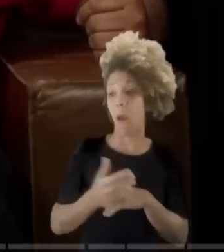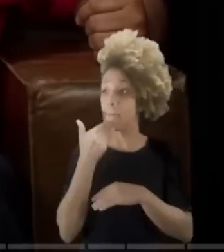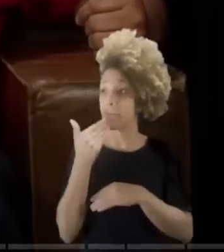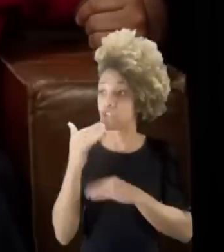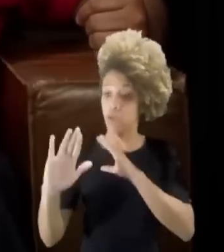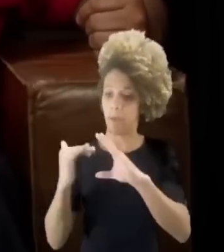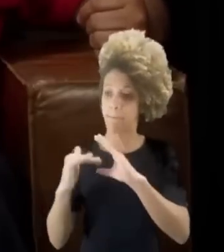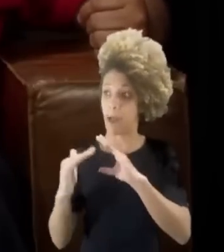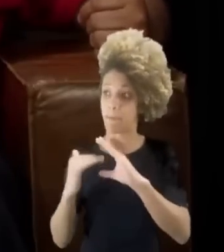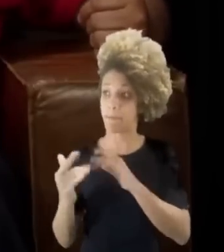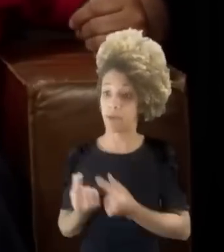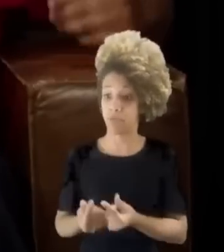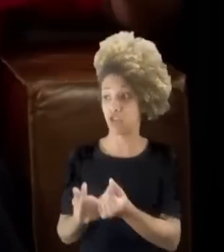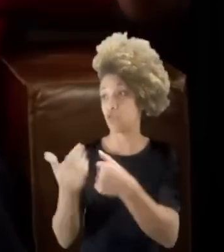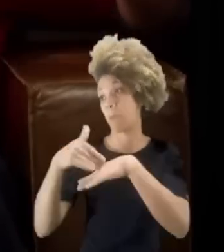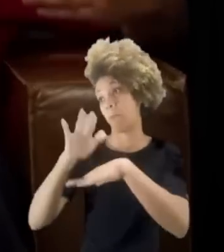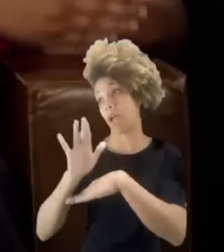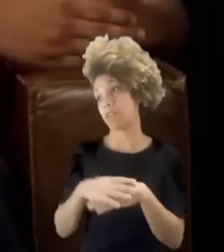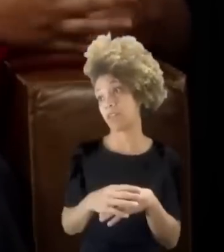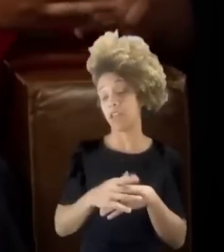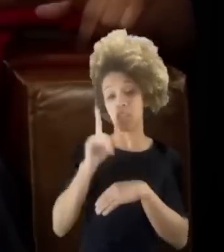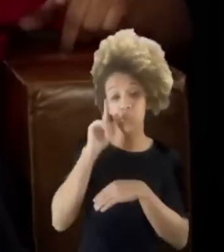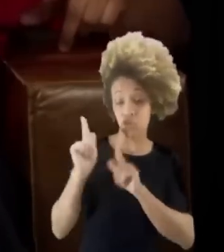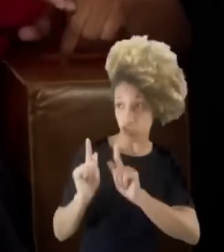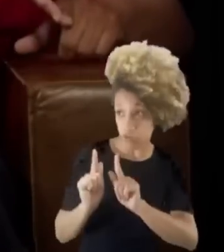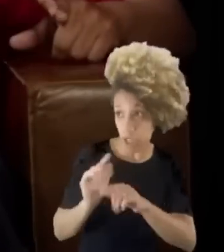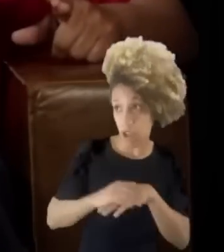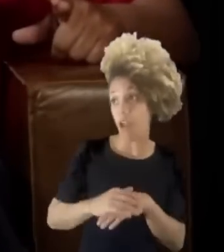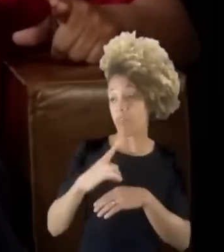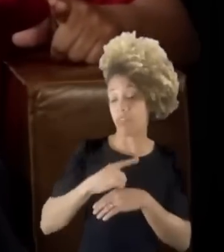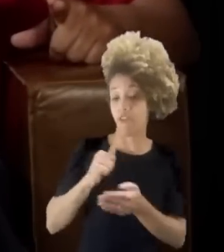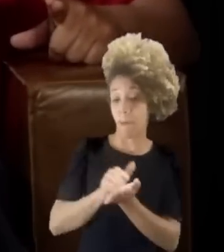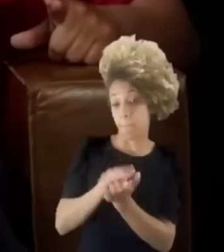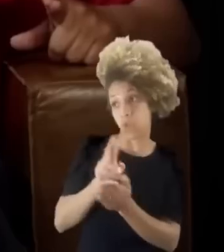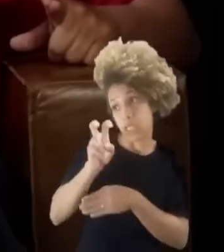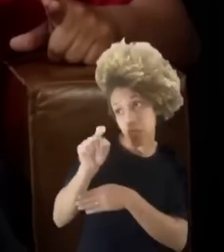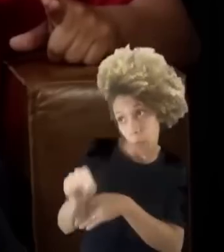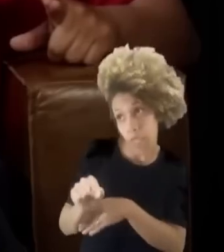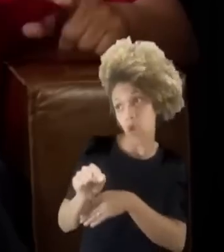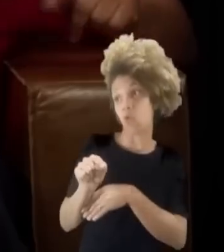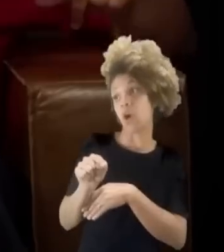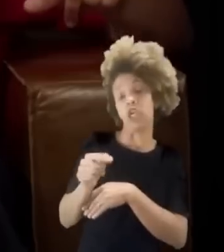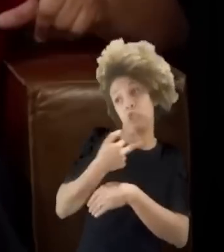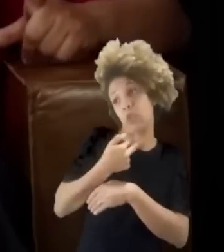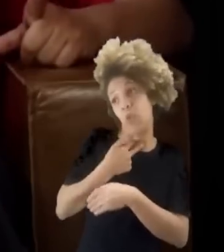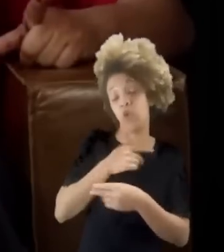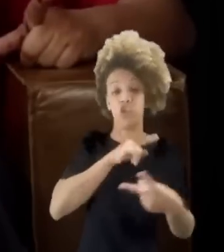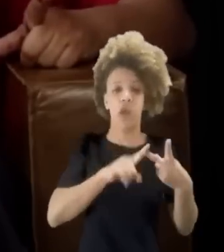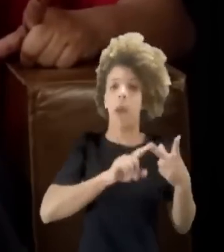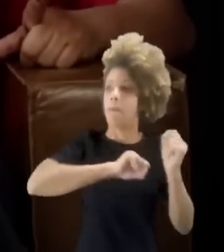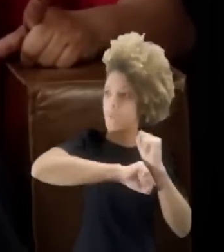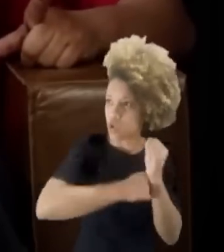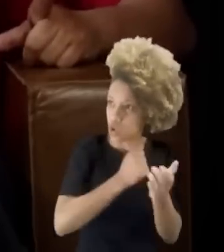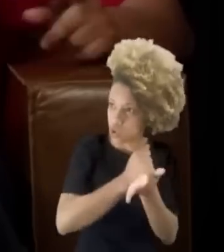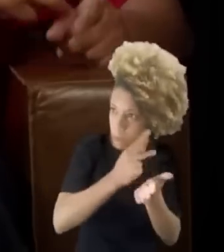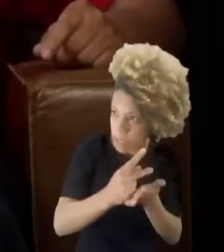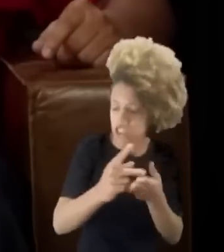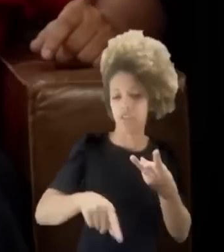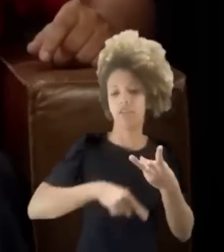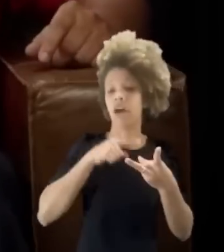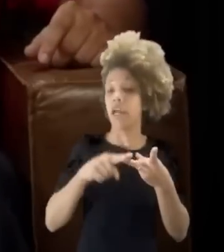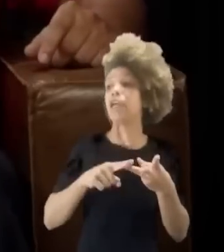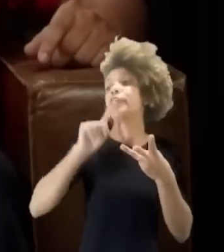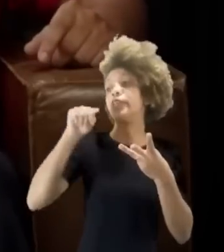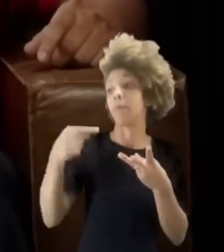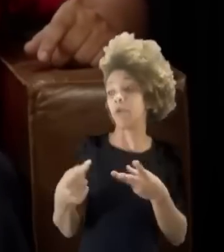vai ter mais pedido Ele vai ganhar mais dinheiro então no dia da greve os entregador tomou multa de r$ 5.000 e eu visto o sinal de via foram bloqueados no aplicativo e